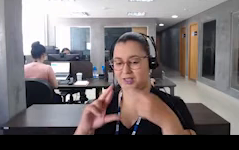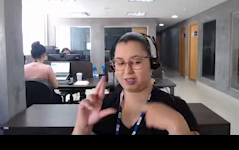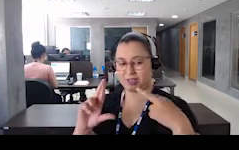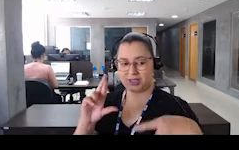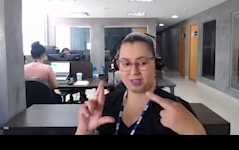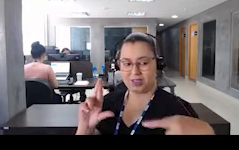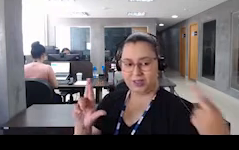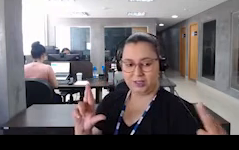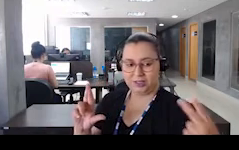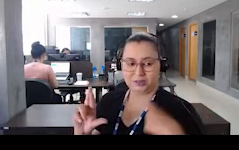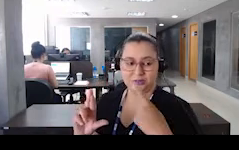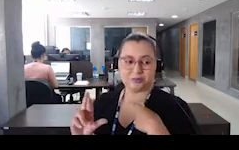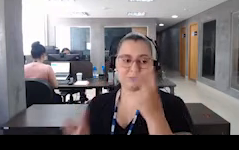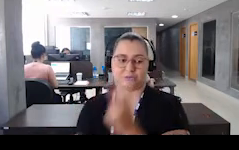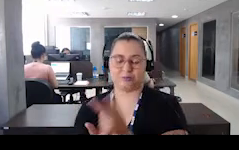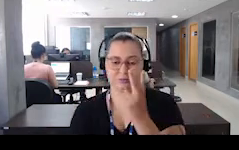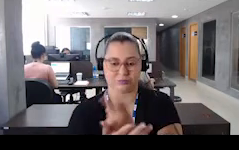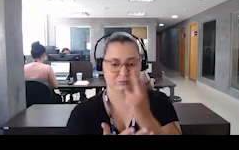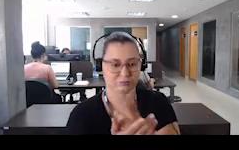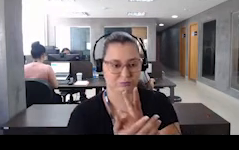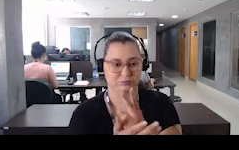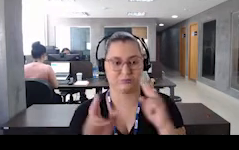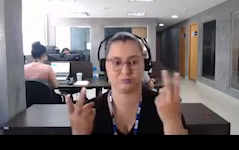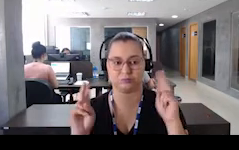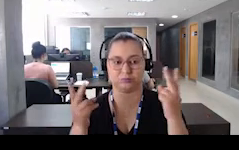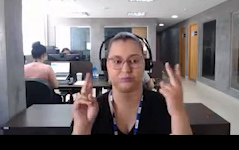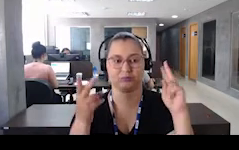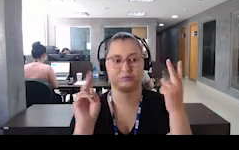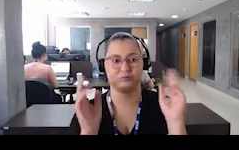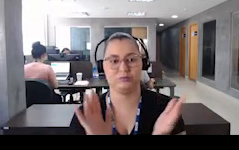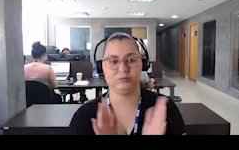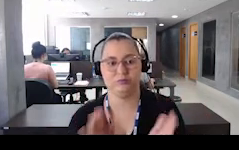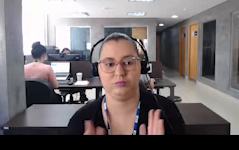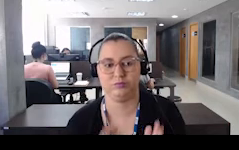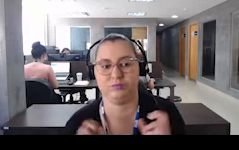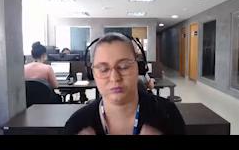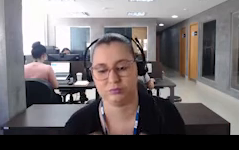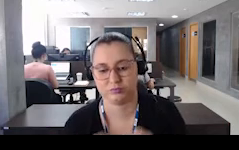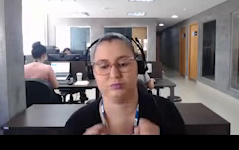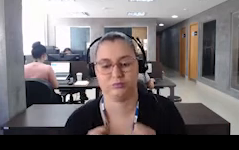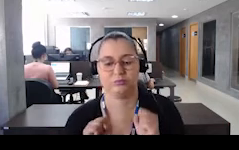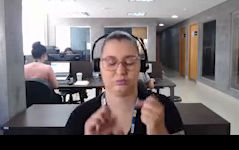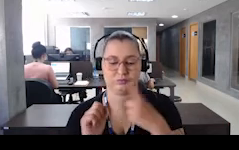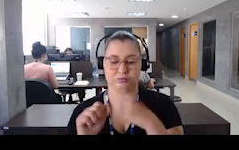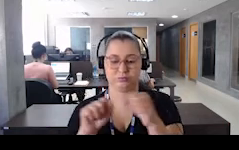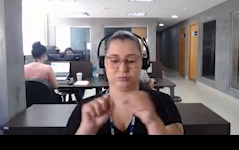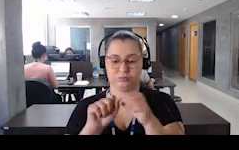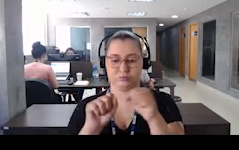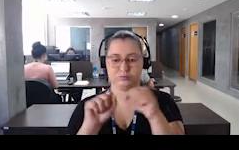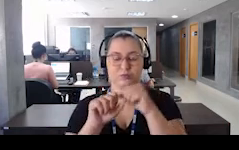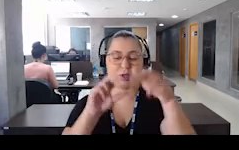aqui no desenho, ó, a gente tem resistores com o mesmo valor de resistência, aí a gente pode fazer esse processo aqui,